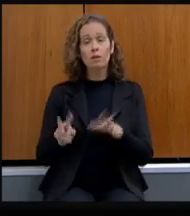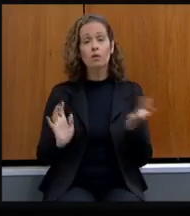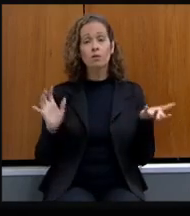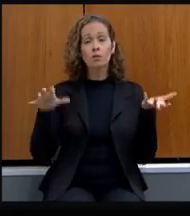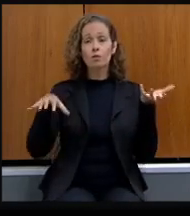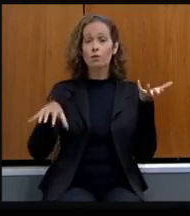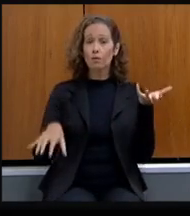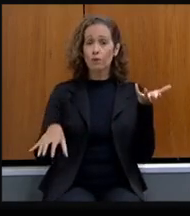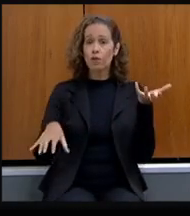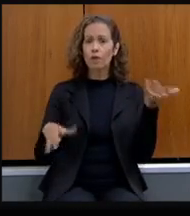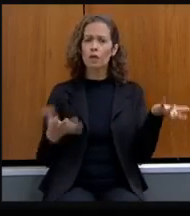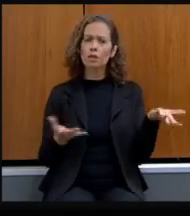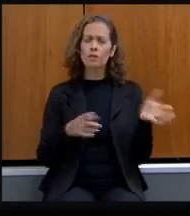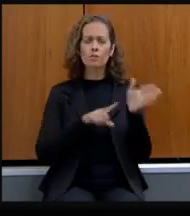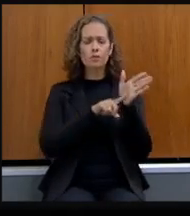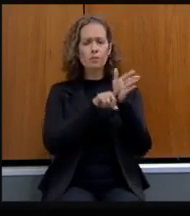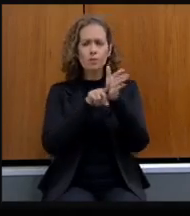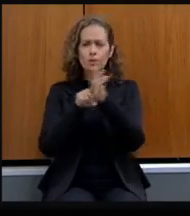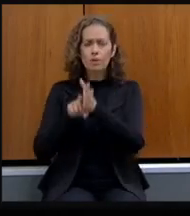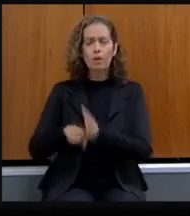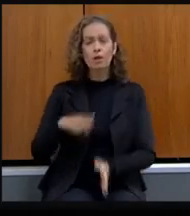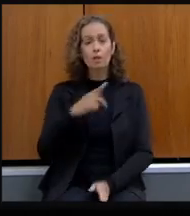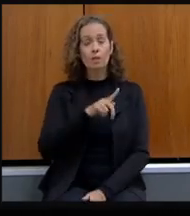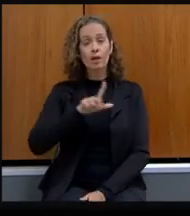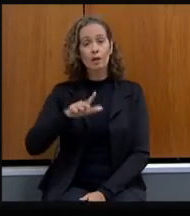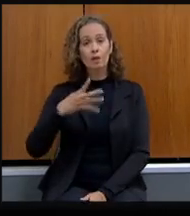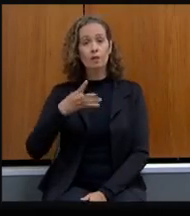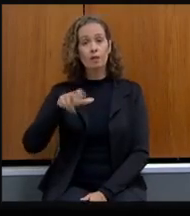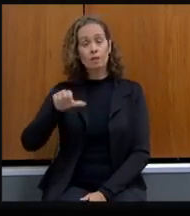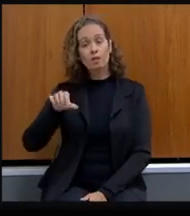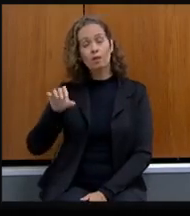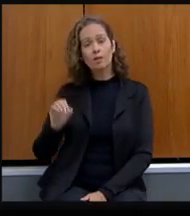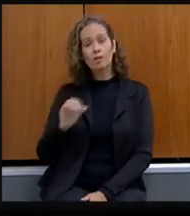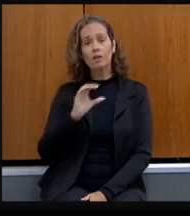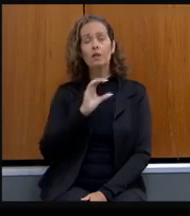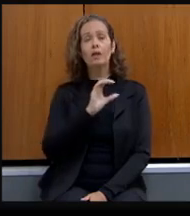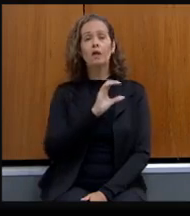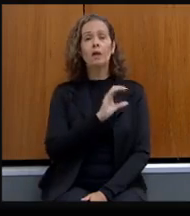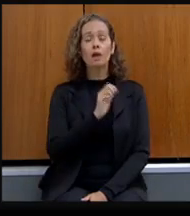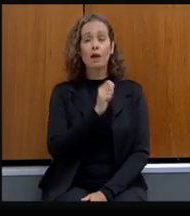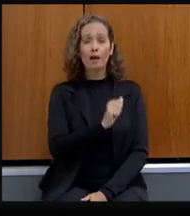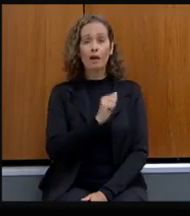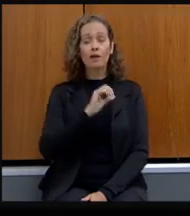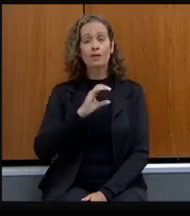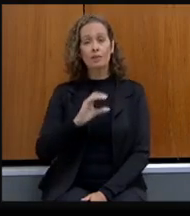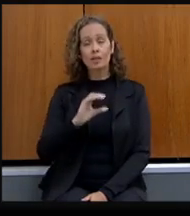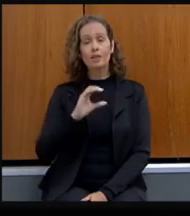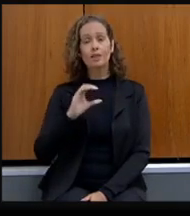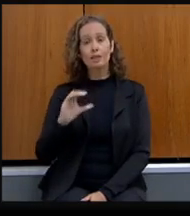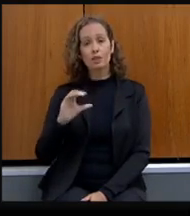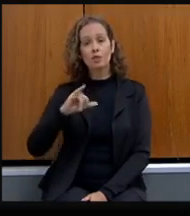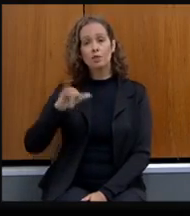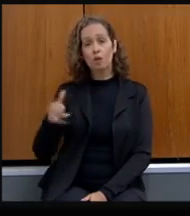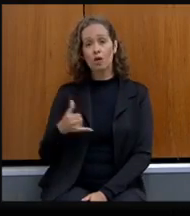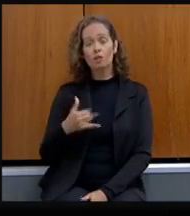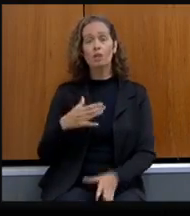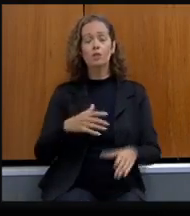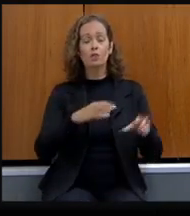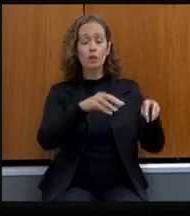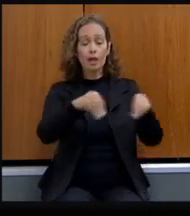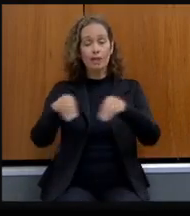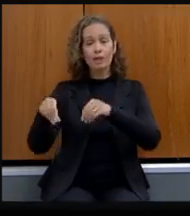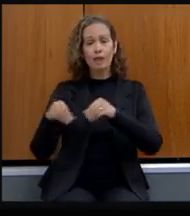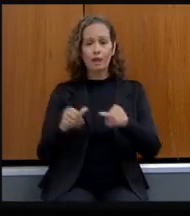Nacional analisavam o PL 490 na ccj demarcação de terras indígenas está no contexto